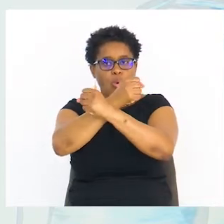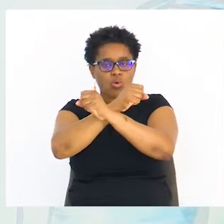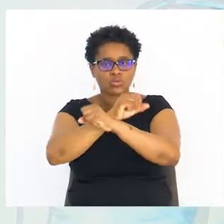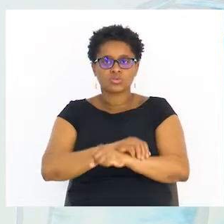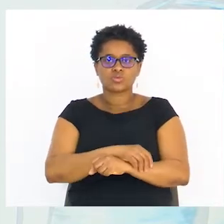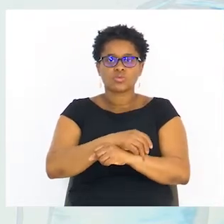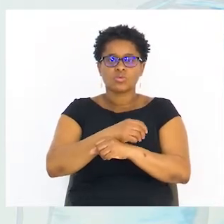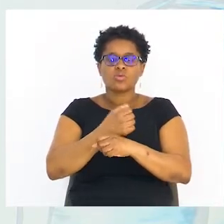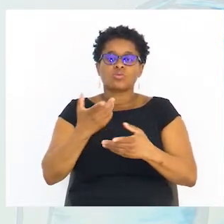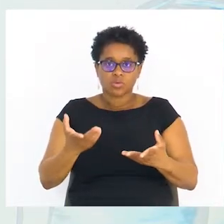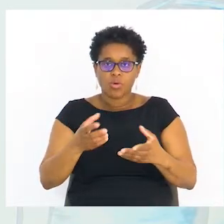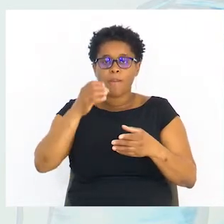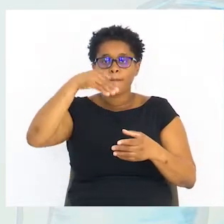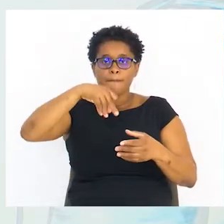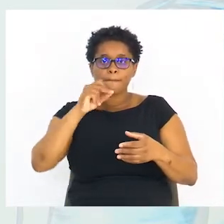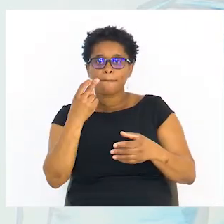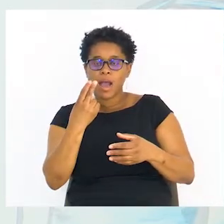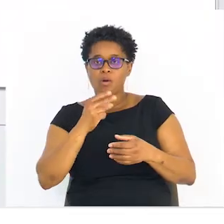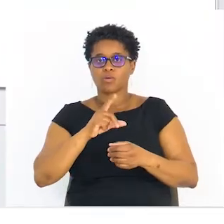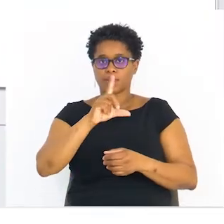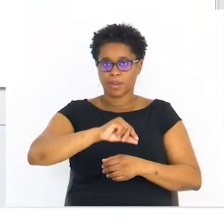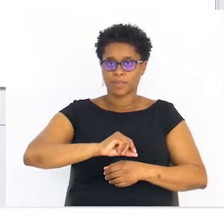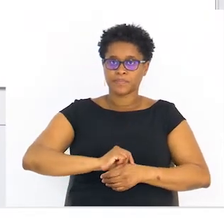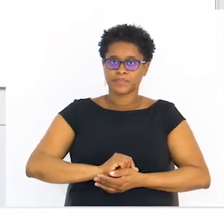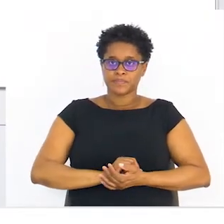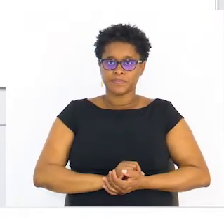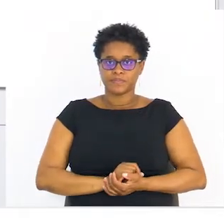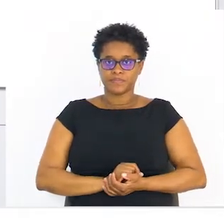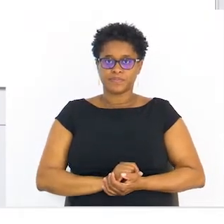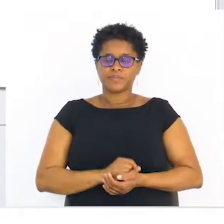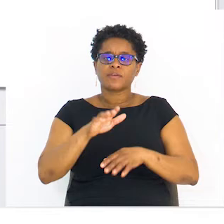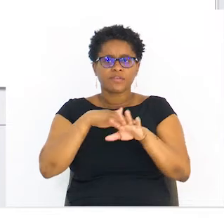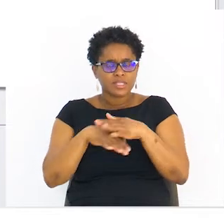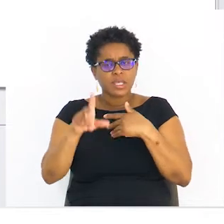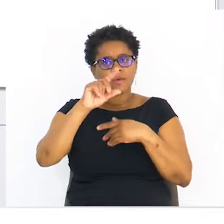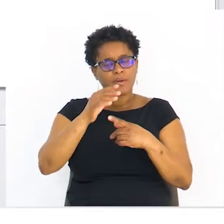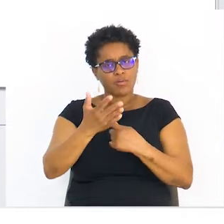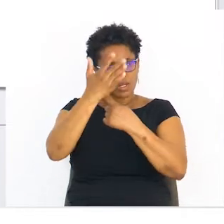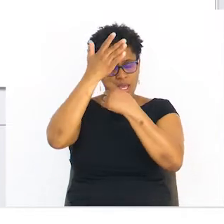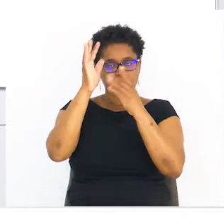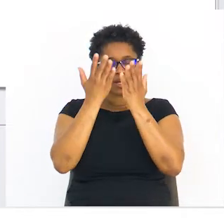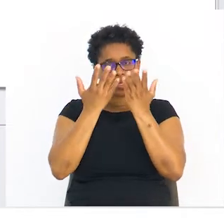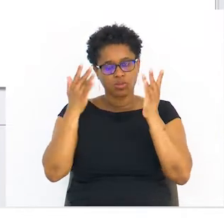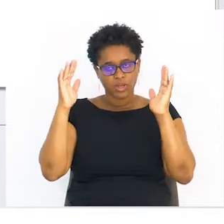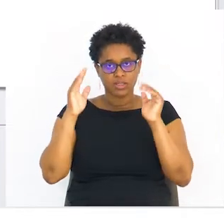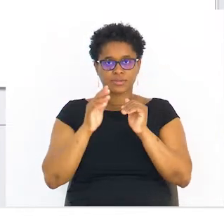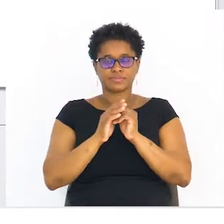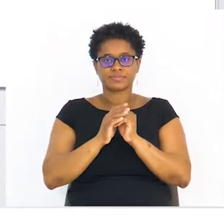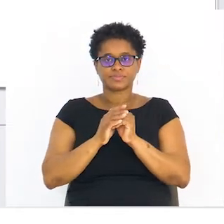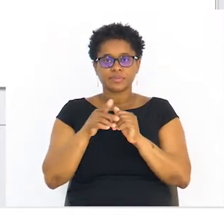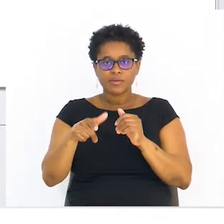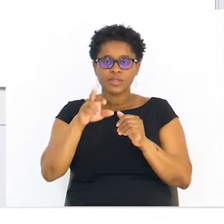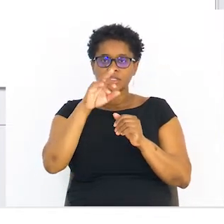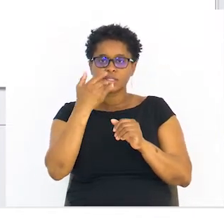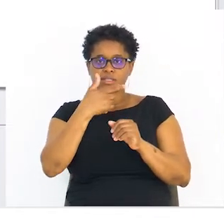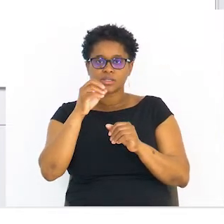com paus. Ok? Portanto, fazia também homenagem à natureza através de